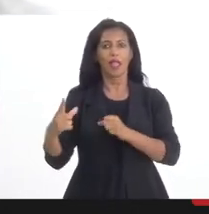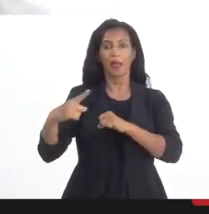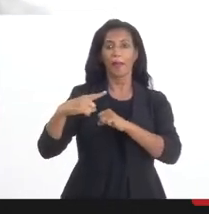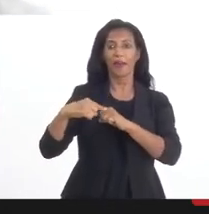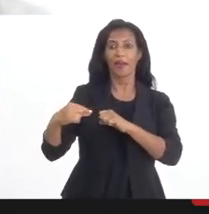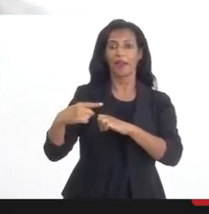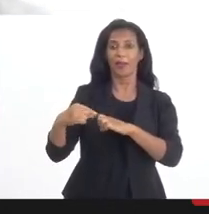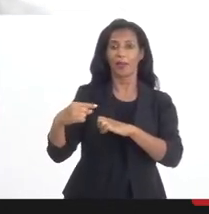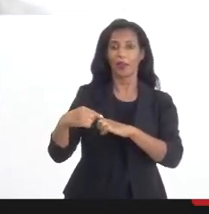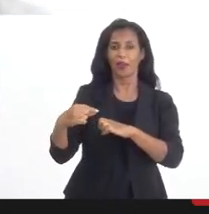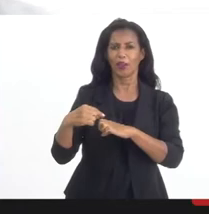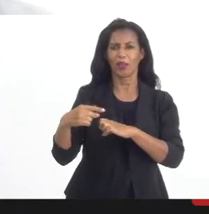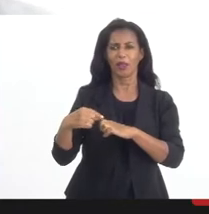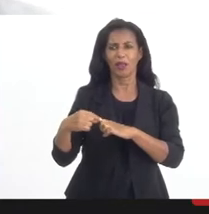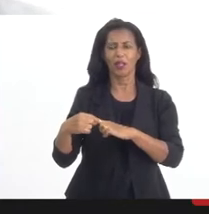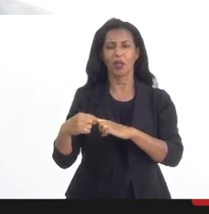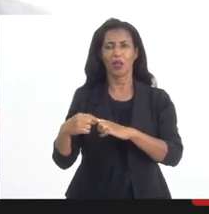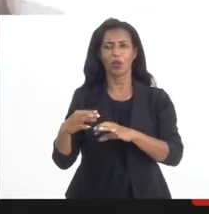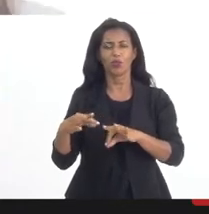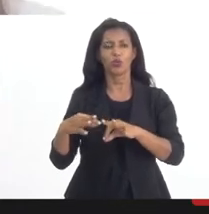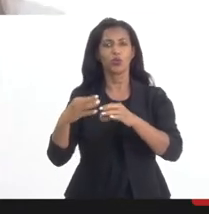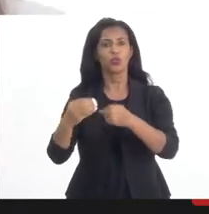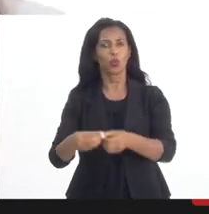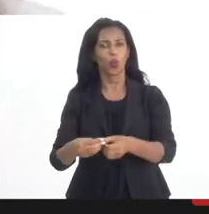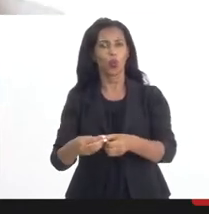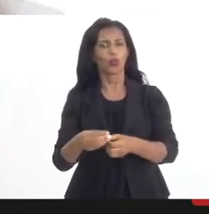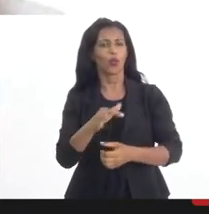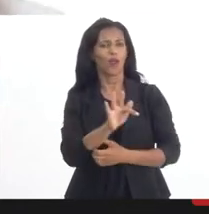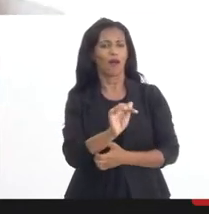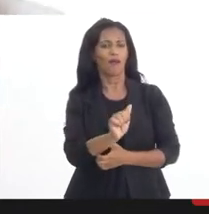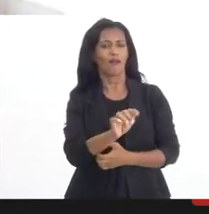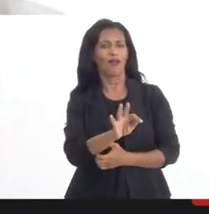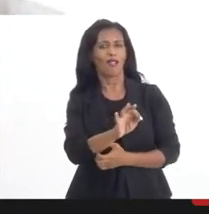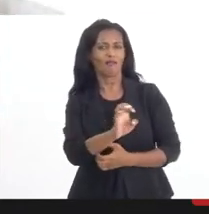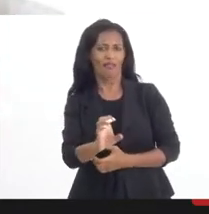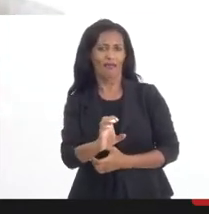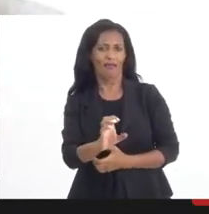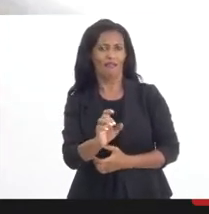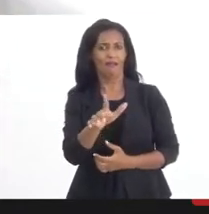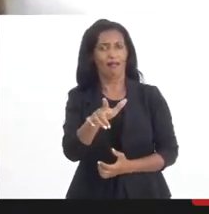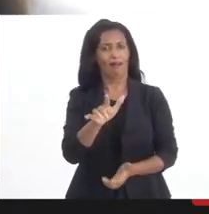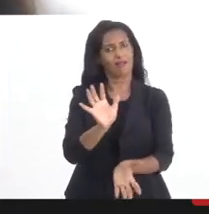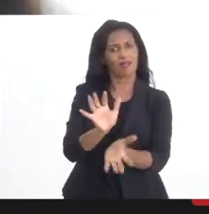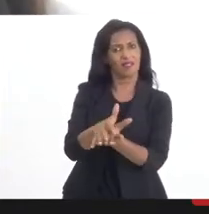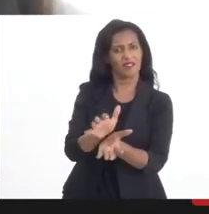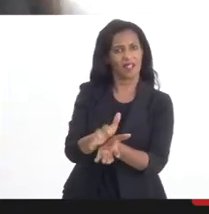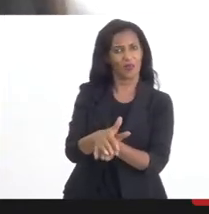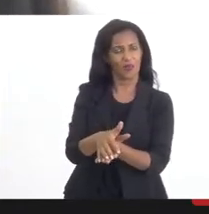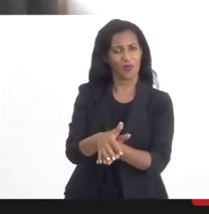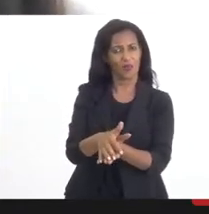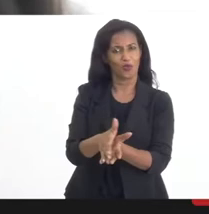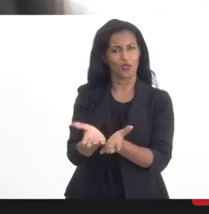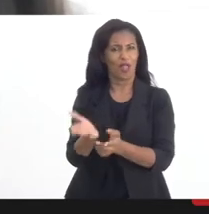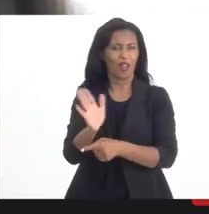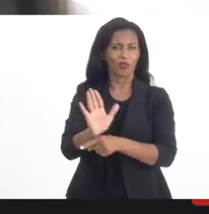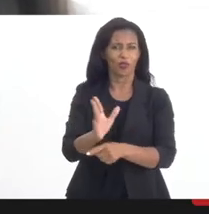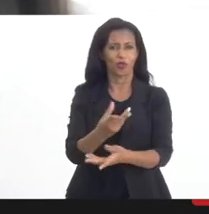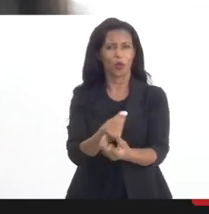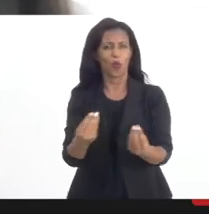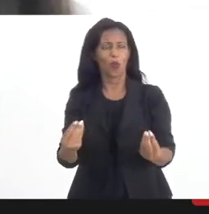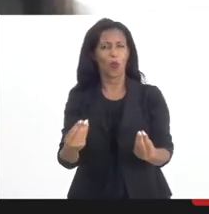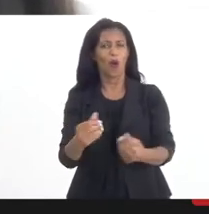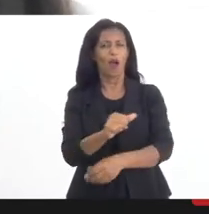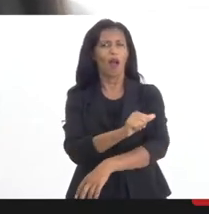empreendedor, foi implementado na FAETEC Santa Cruz. É um projeto que contempla muitos alunos da